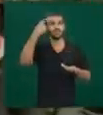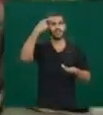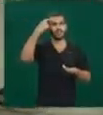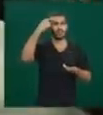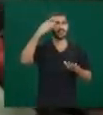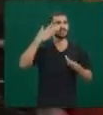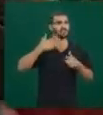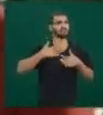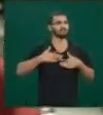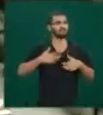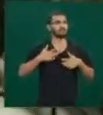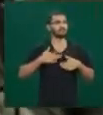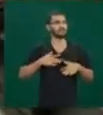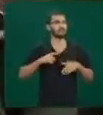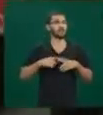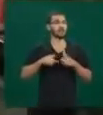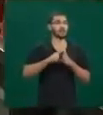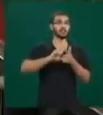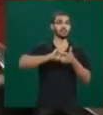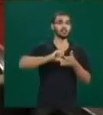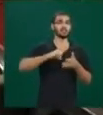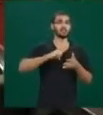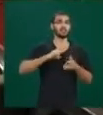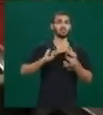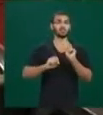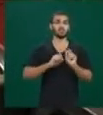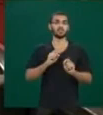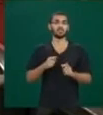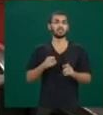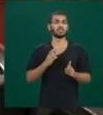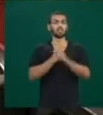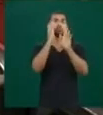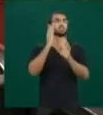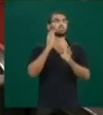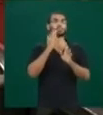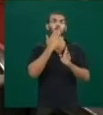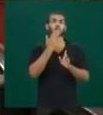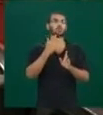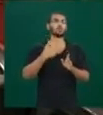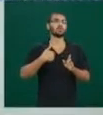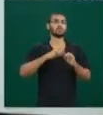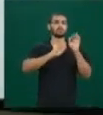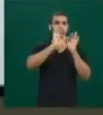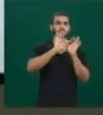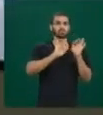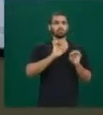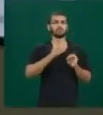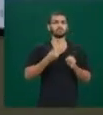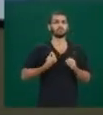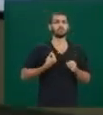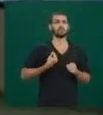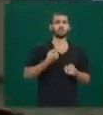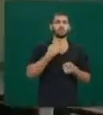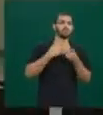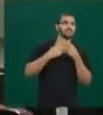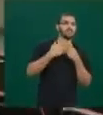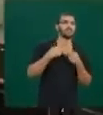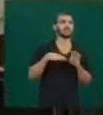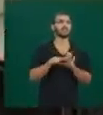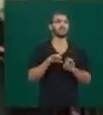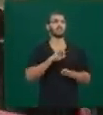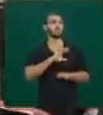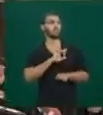antes de todas essas tarefas, tem uma tão importante quanto: descobrir quais são os seus projetos de vida, as vontades, os